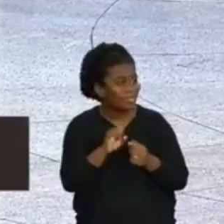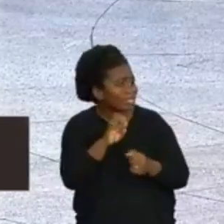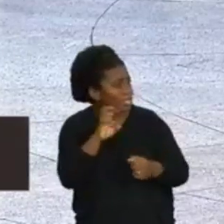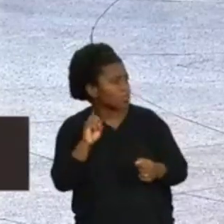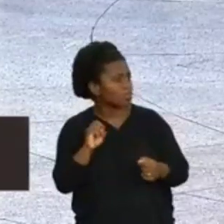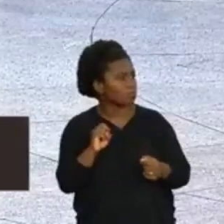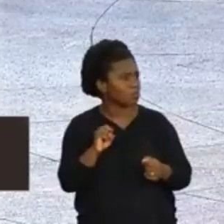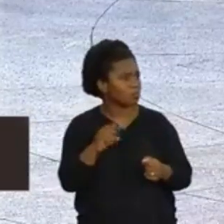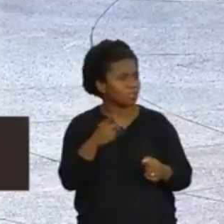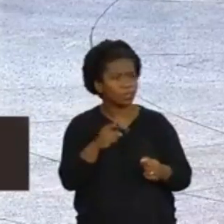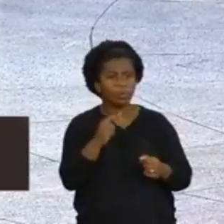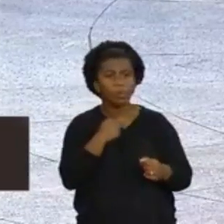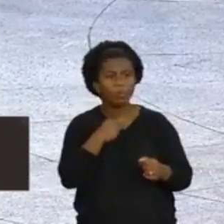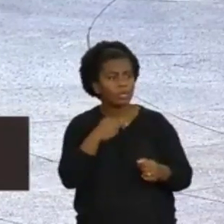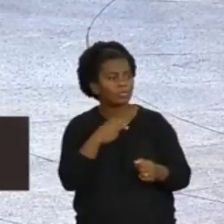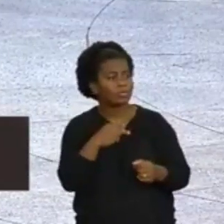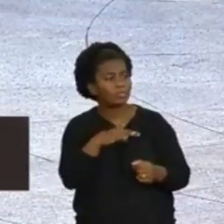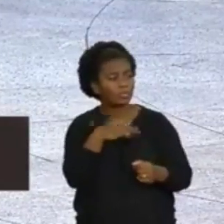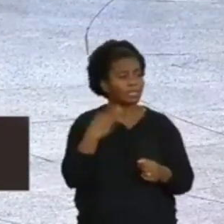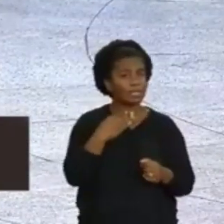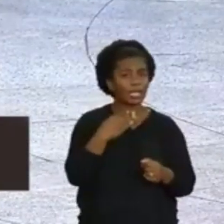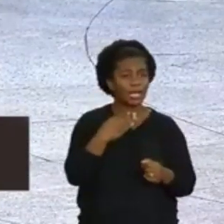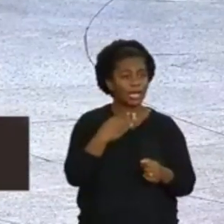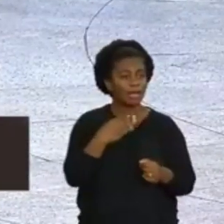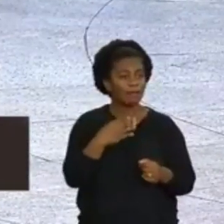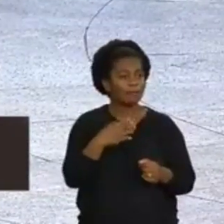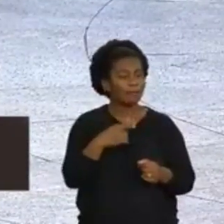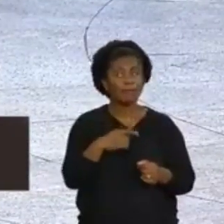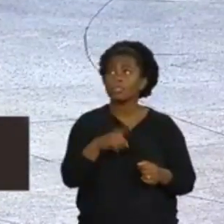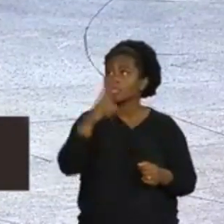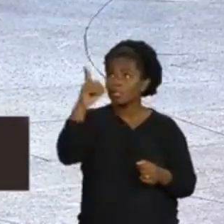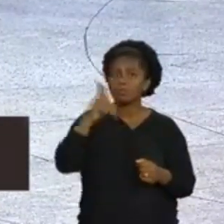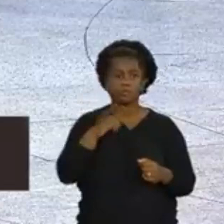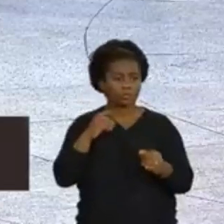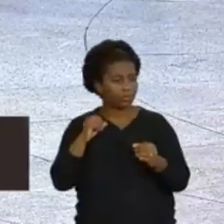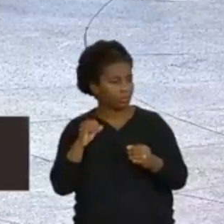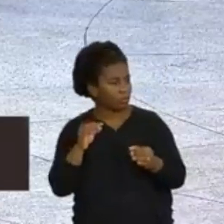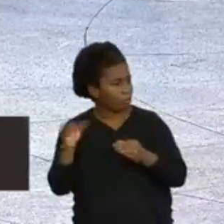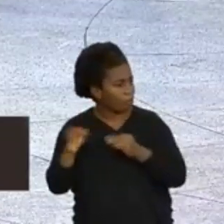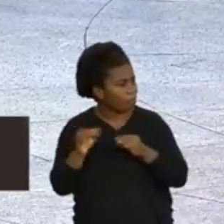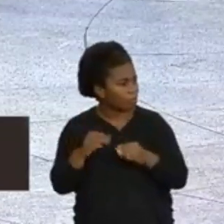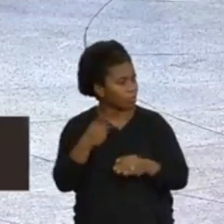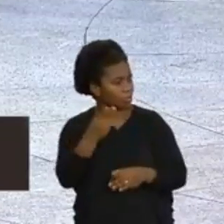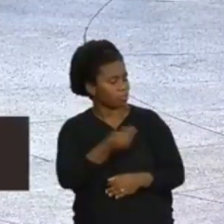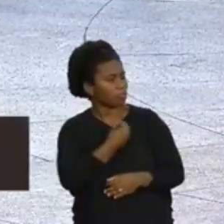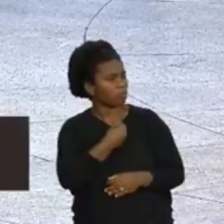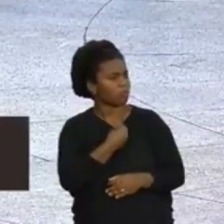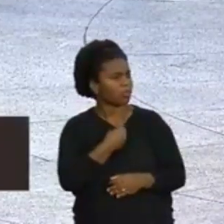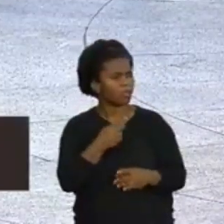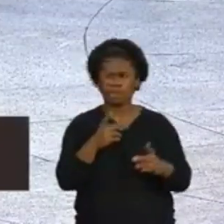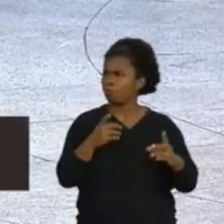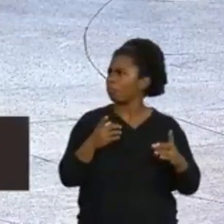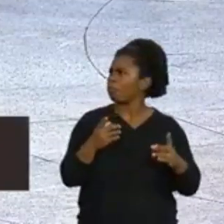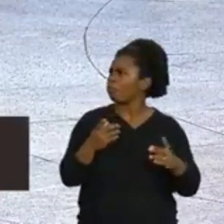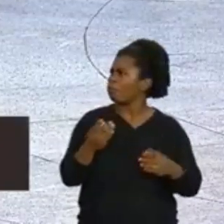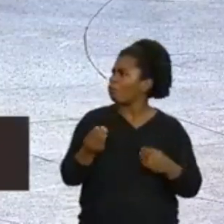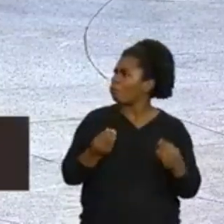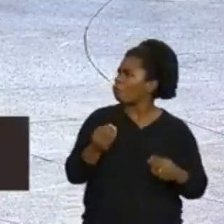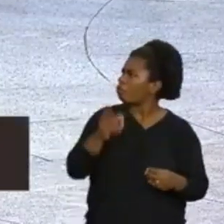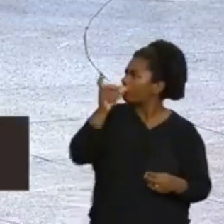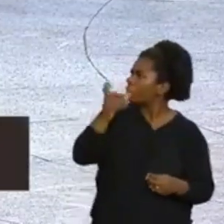inteligente. Deus tem um plano na sua vida, Deus pode mudar a sua história, na hora. Como é que Deus colocou a palavra certa, na